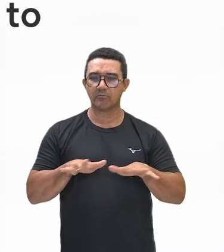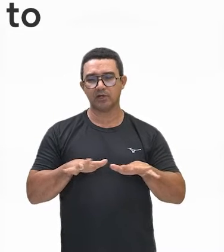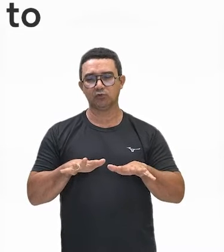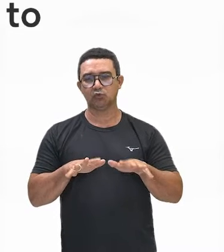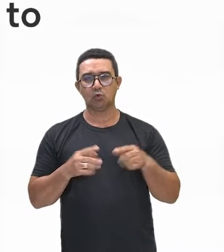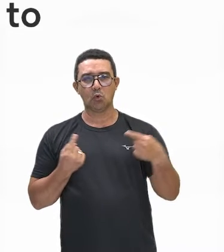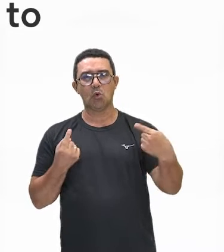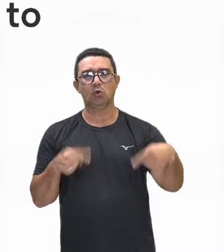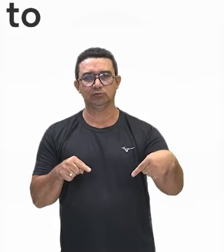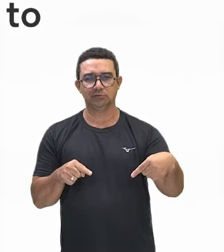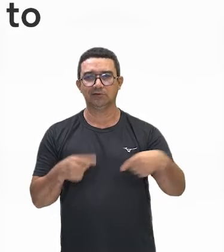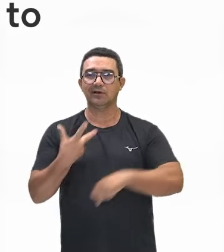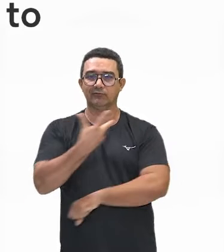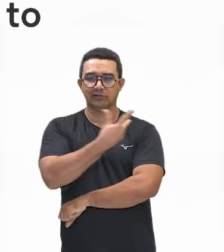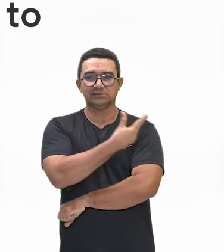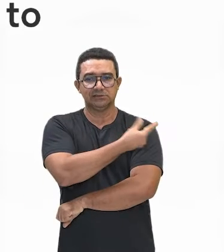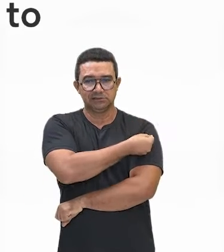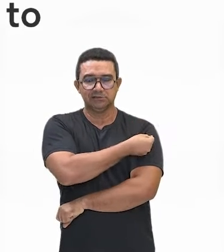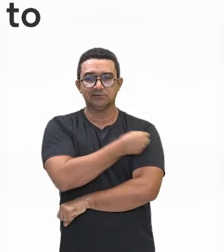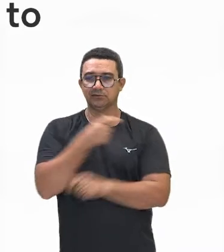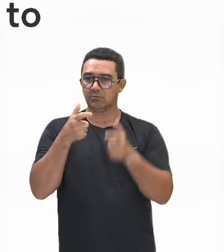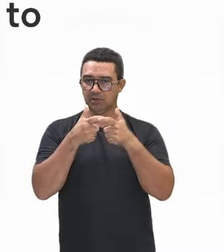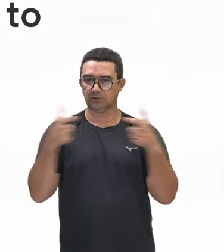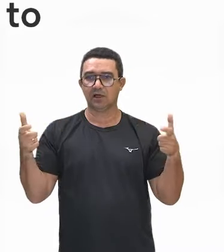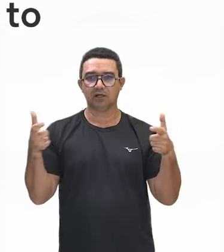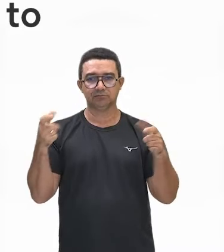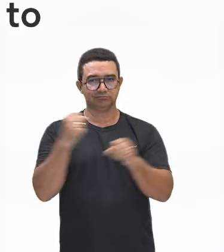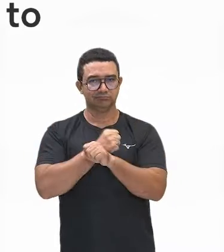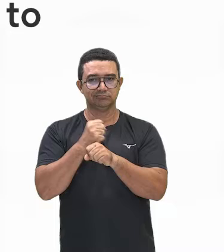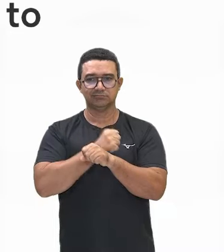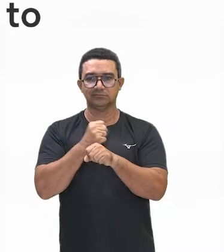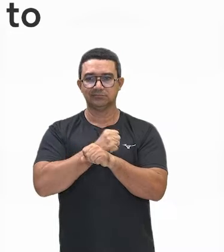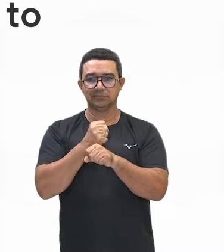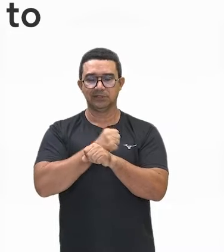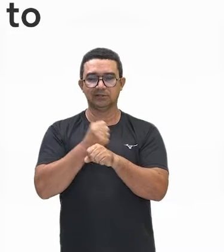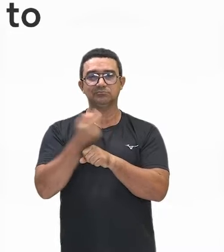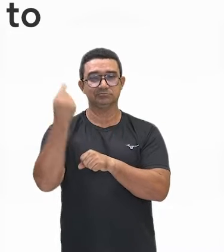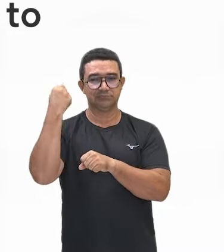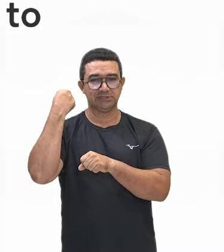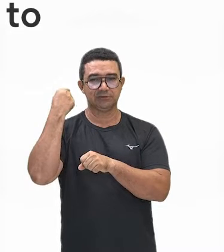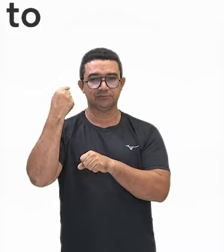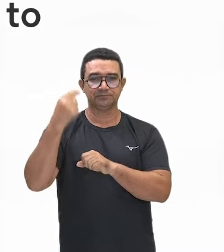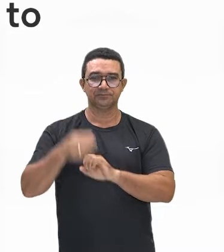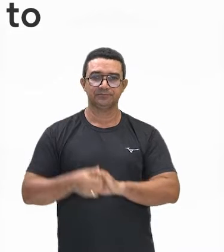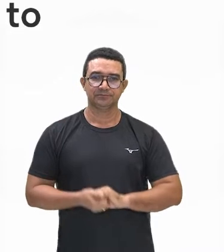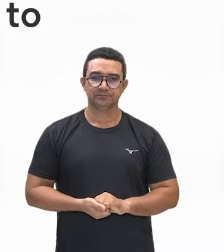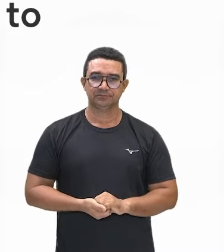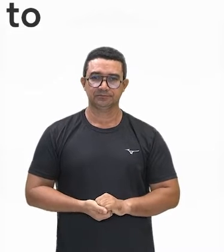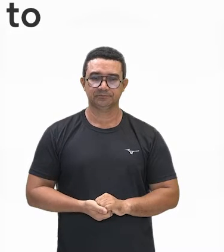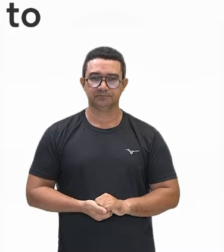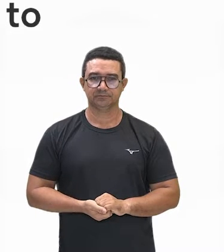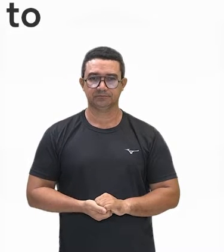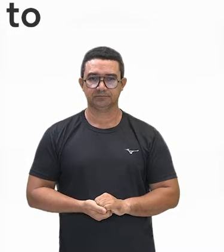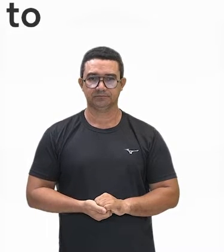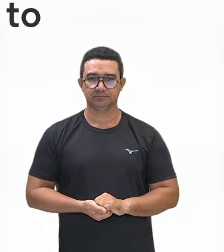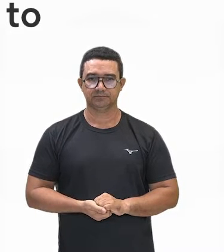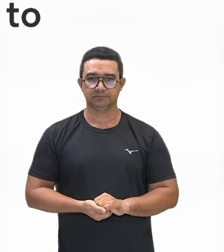anos recentes, né? Some people against the use of vaccines. Algumas pessoas contra o uso das